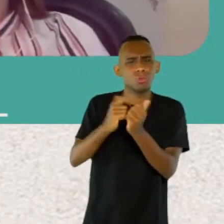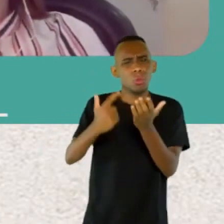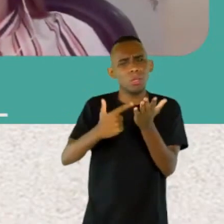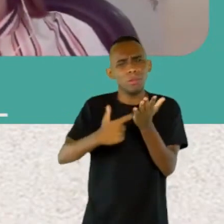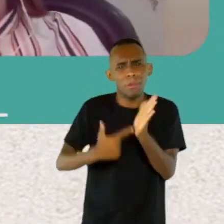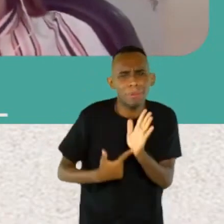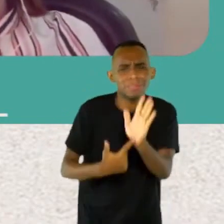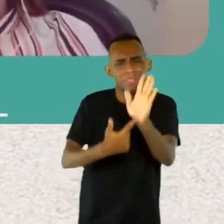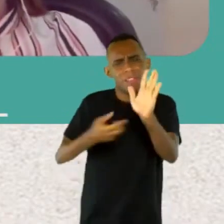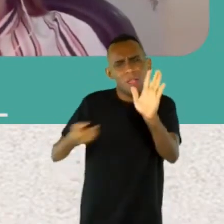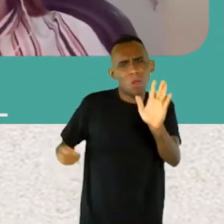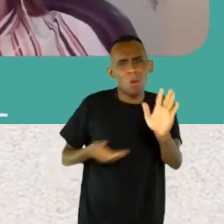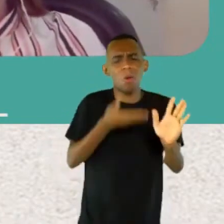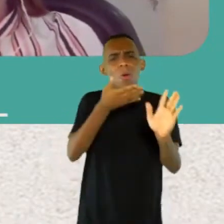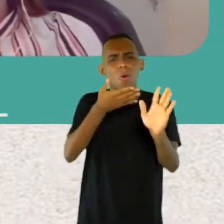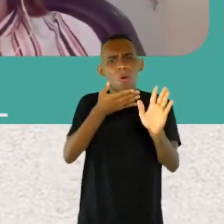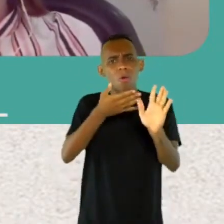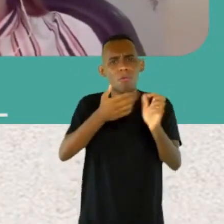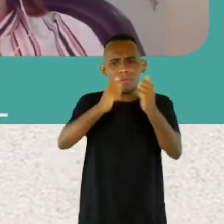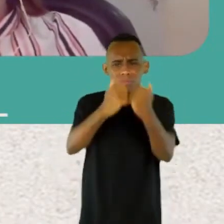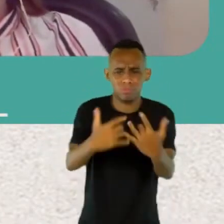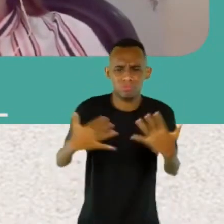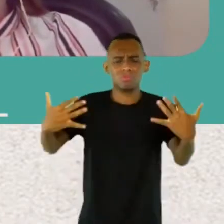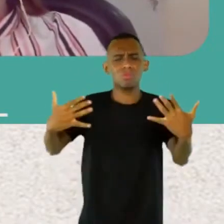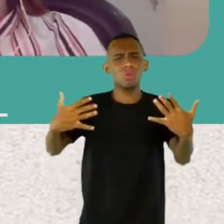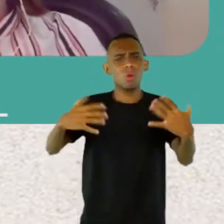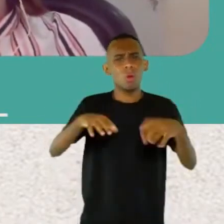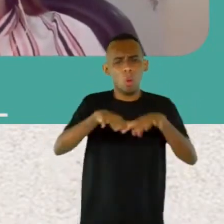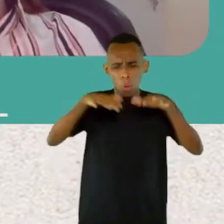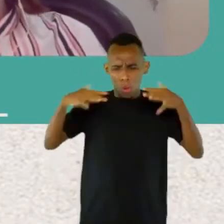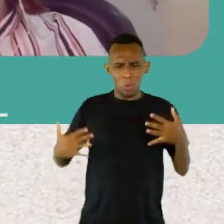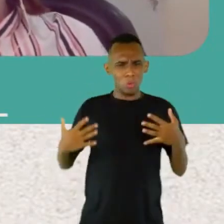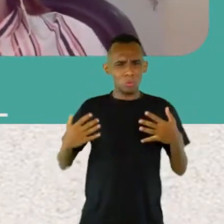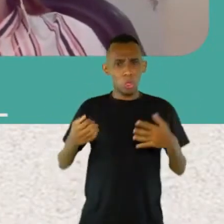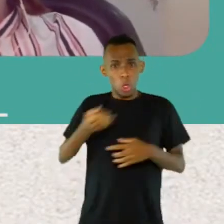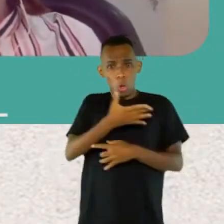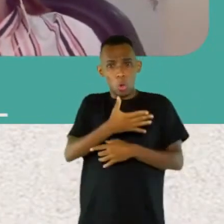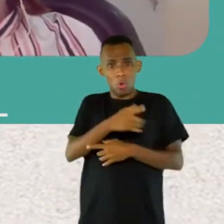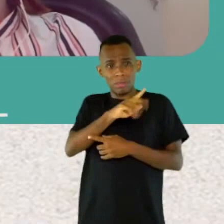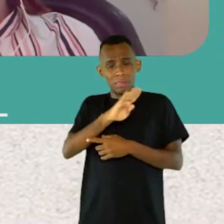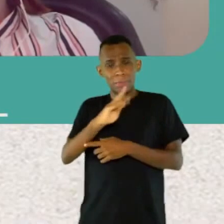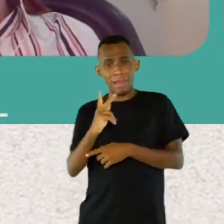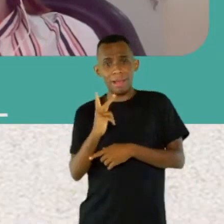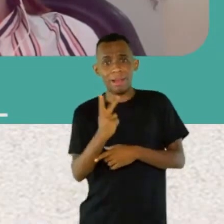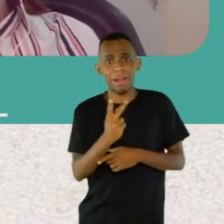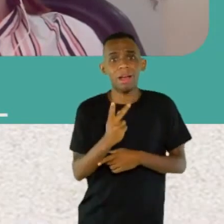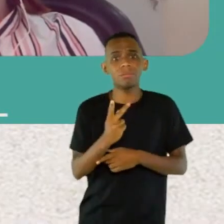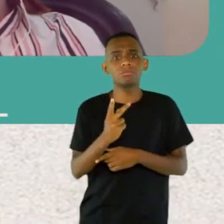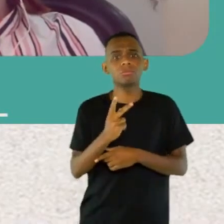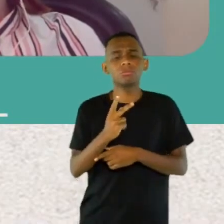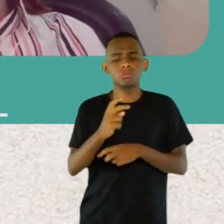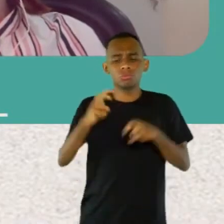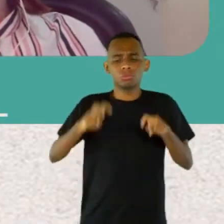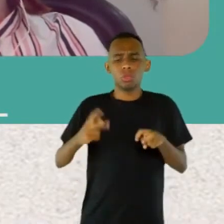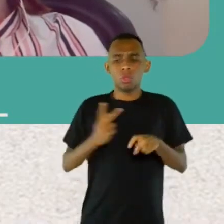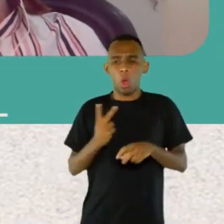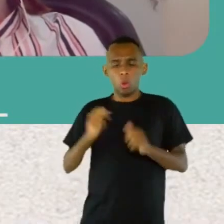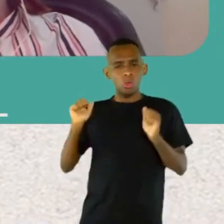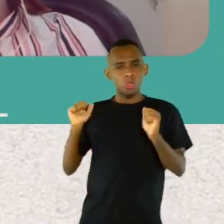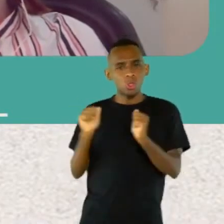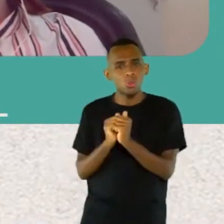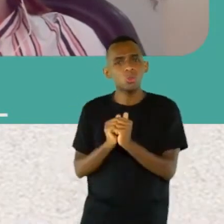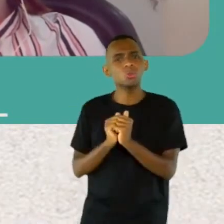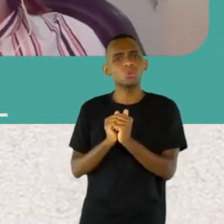de cabelos castanho avermelhados e veste uma blusa branca com listras pretas e vermelhas na vertical.